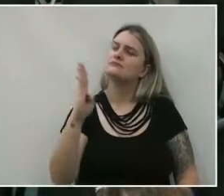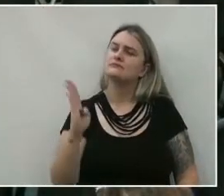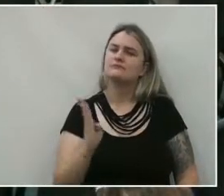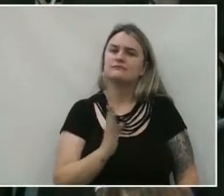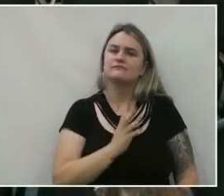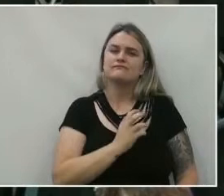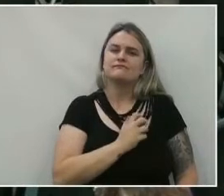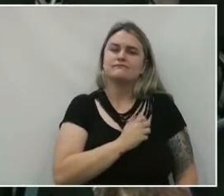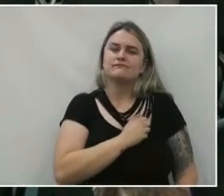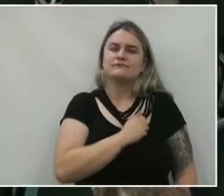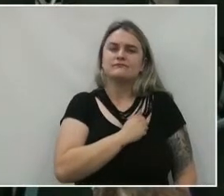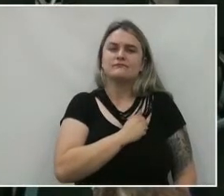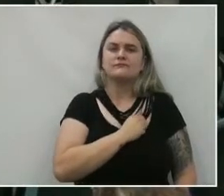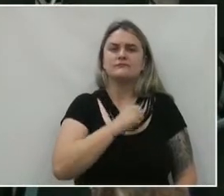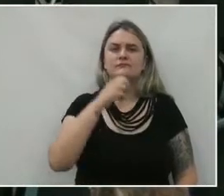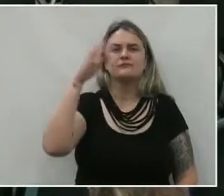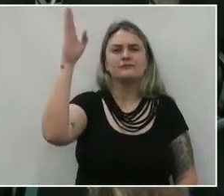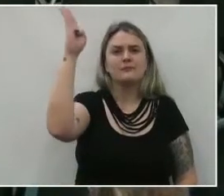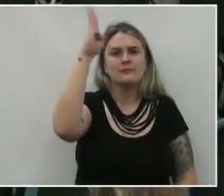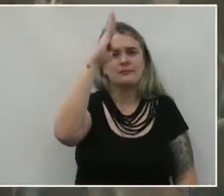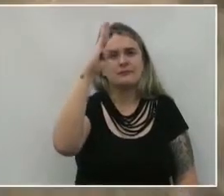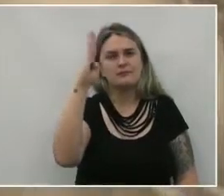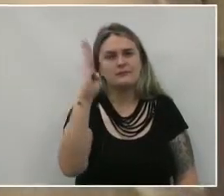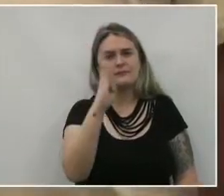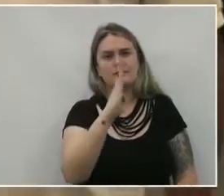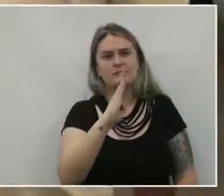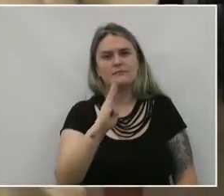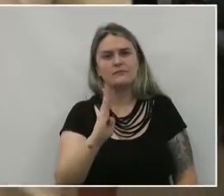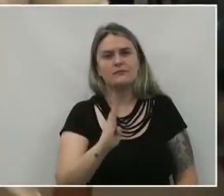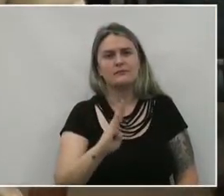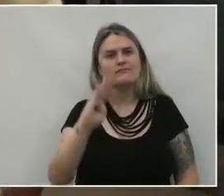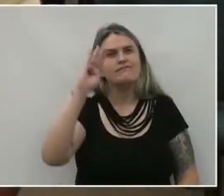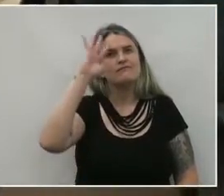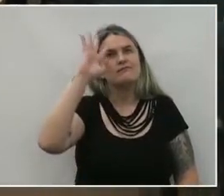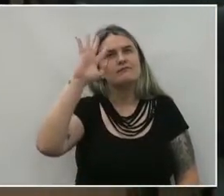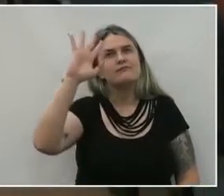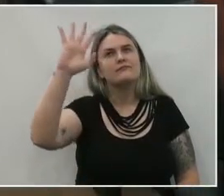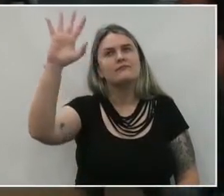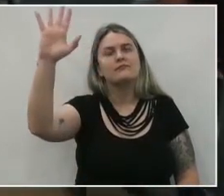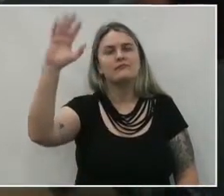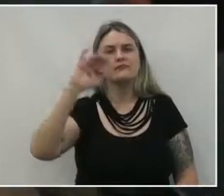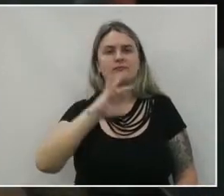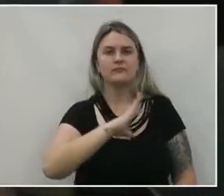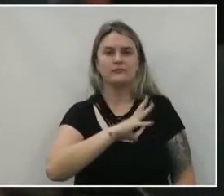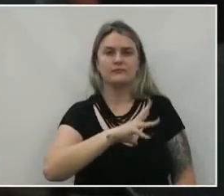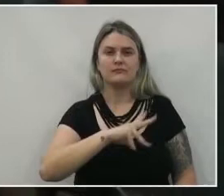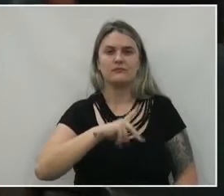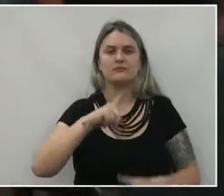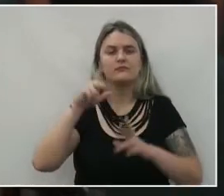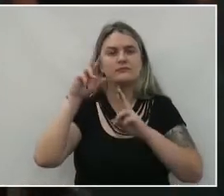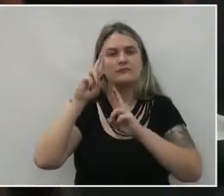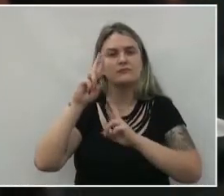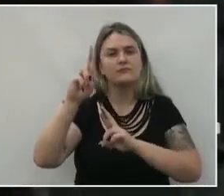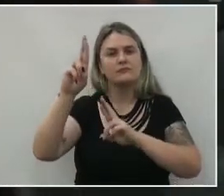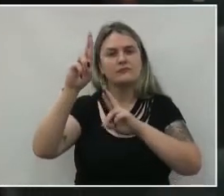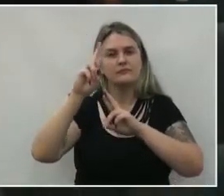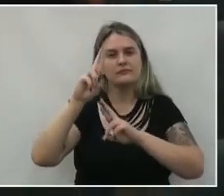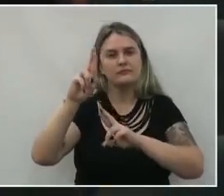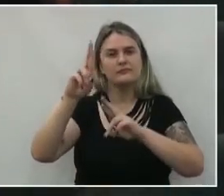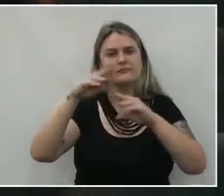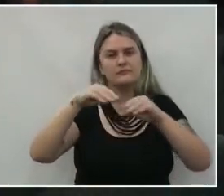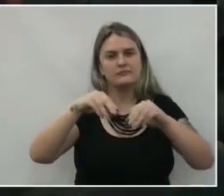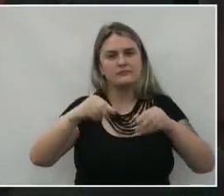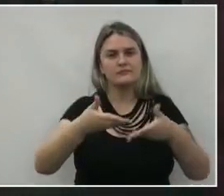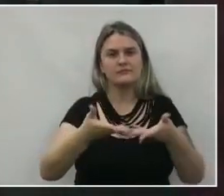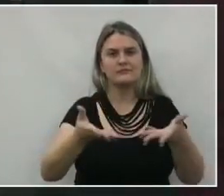amada, pela tráfrica, salve e sol. Brasil, um sonho intenso, um raio vívido, de amor e